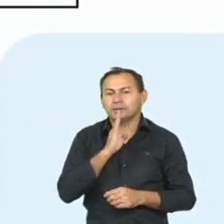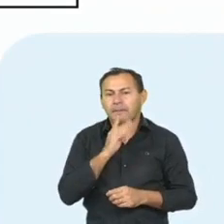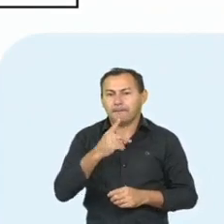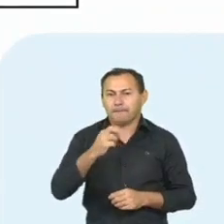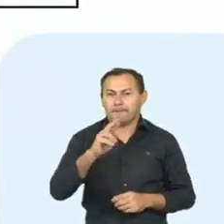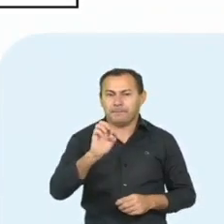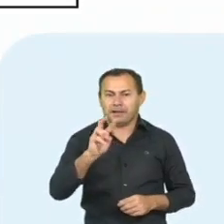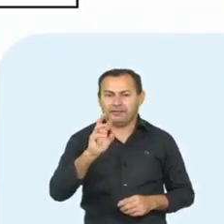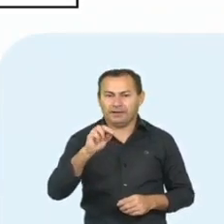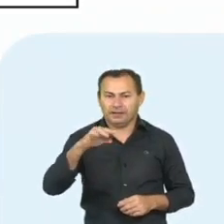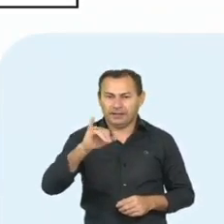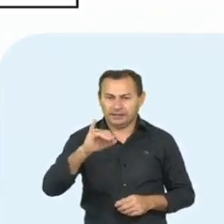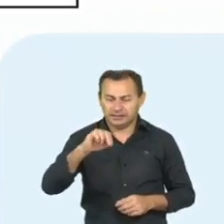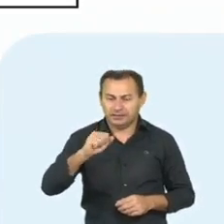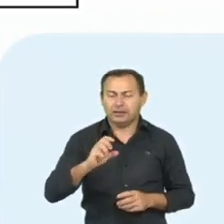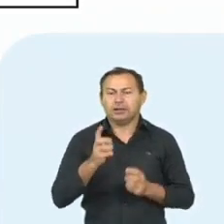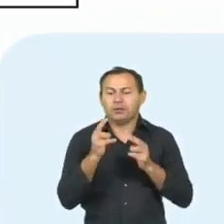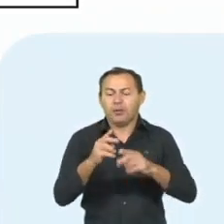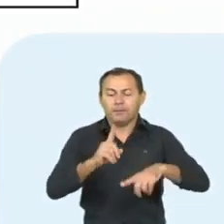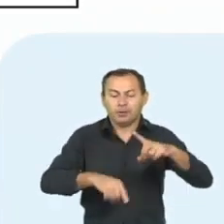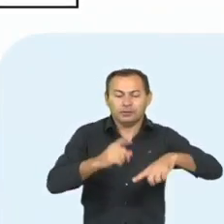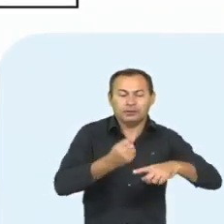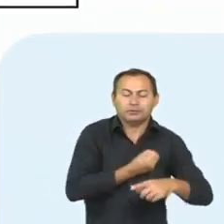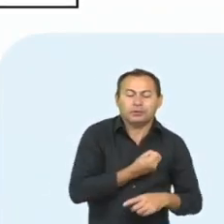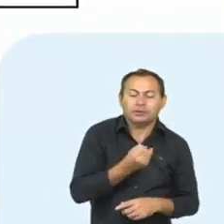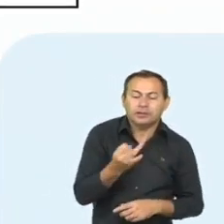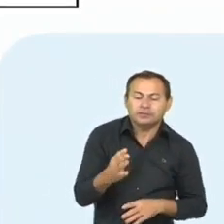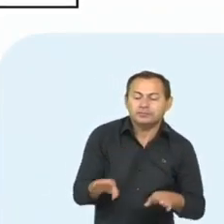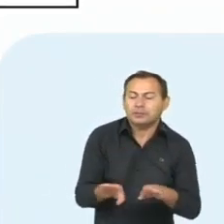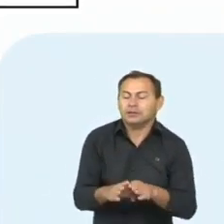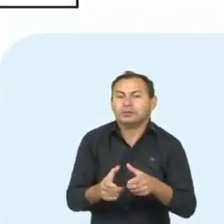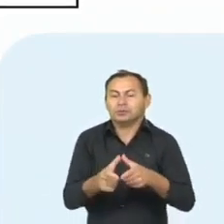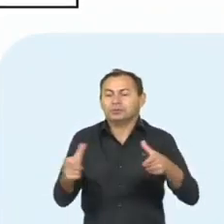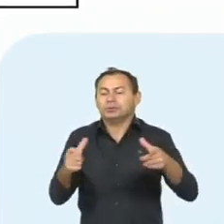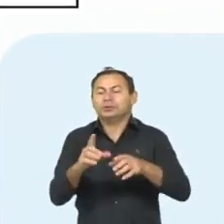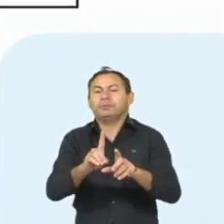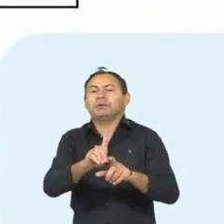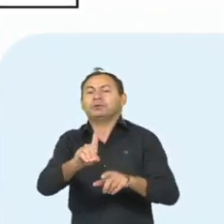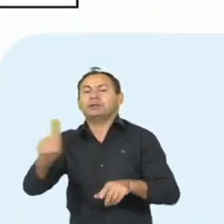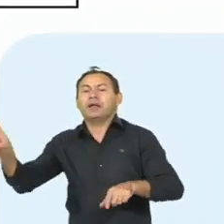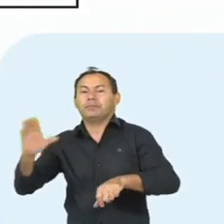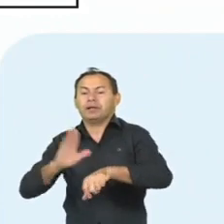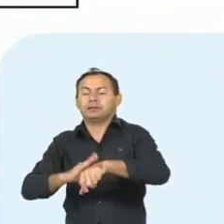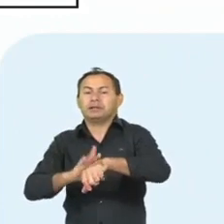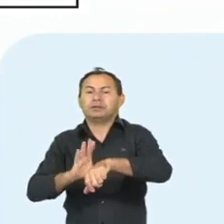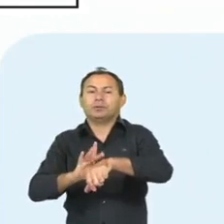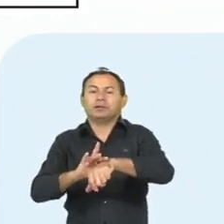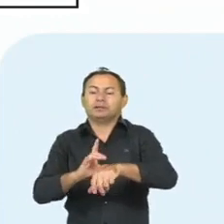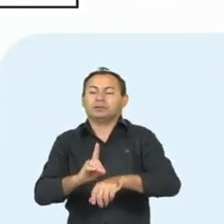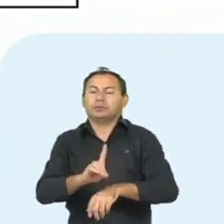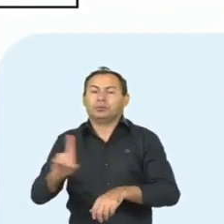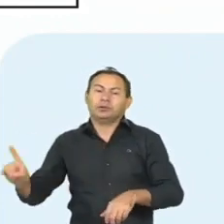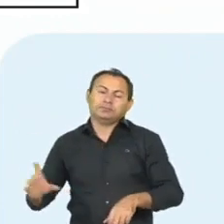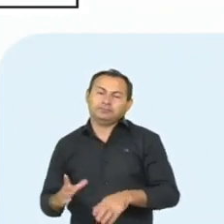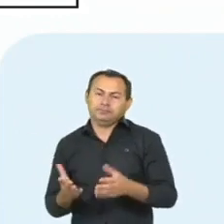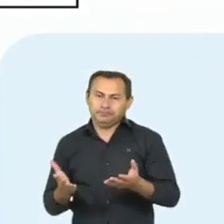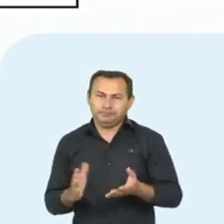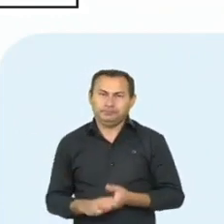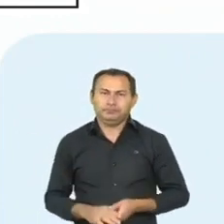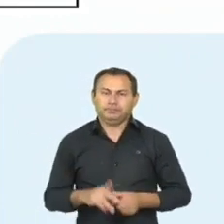prevalência, sendo igual ao produto da incidência pela duração de determinada